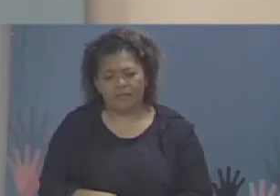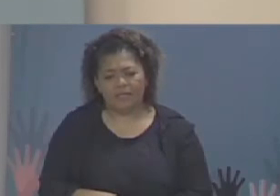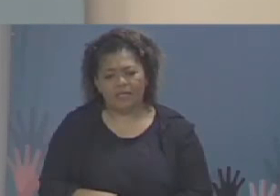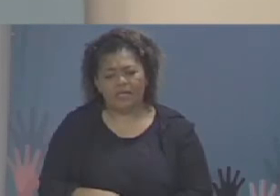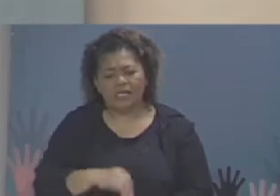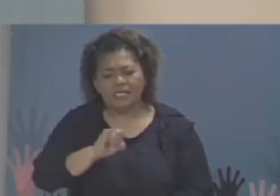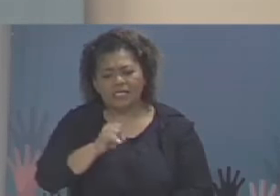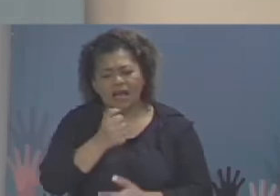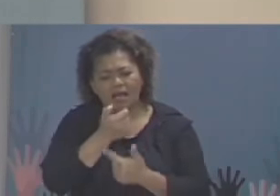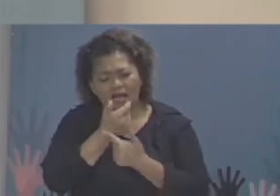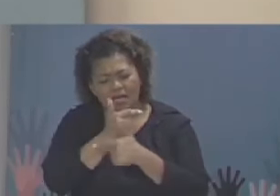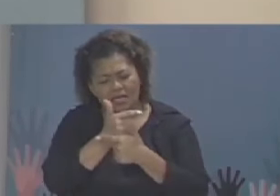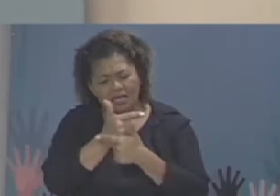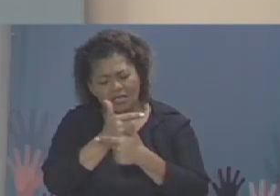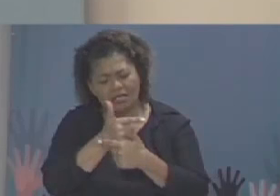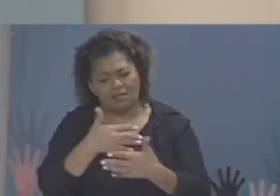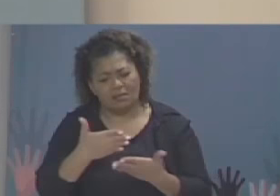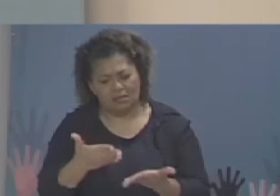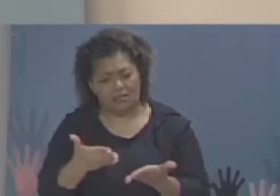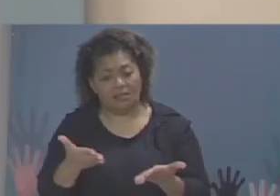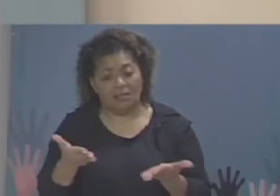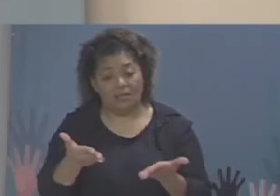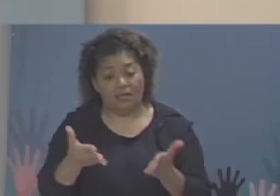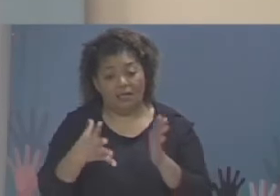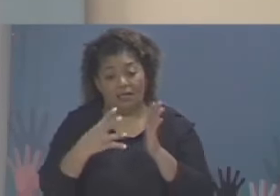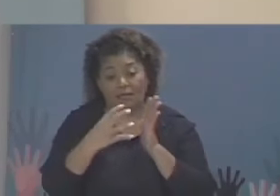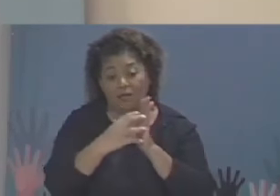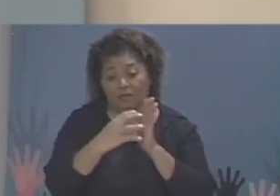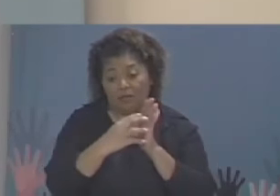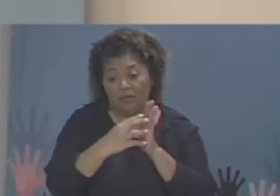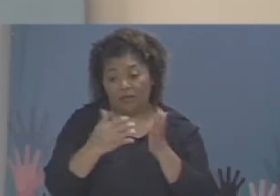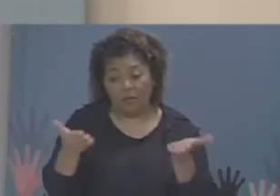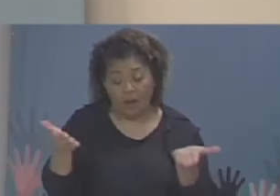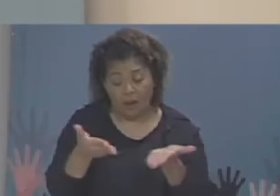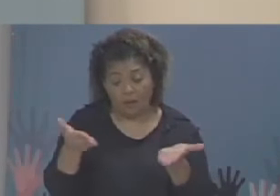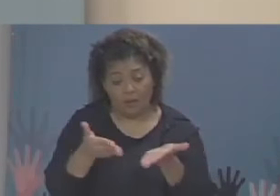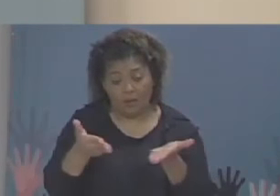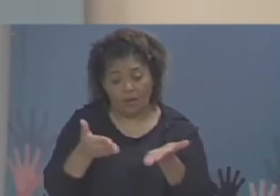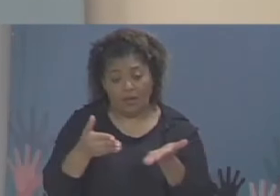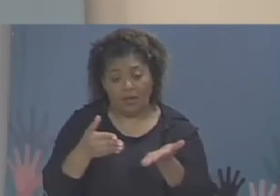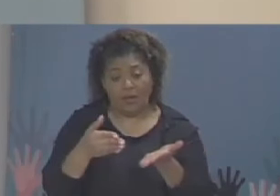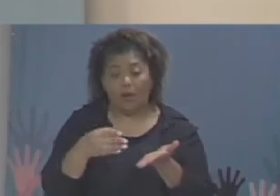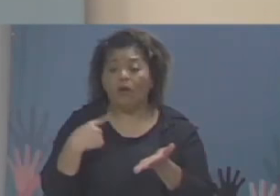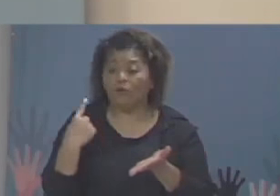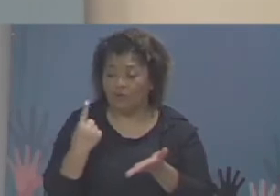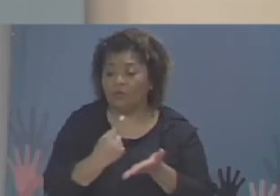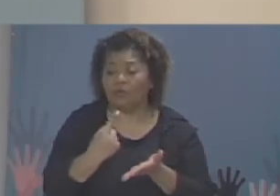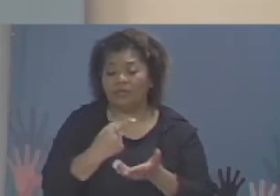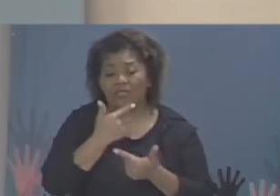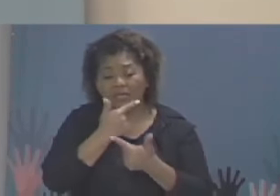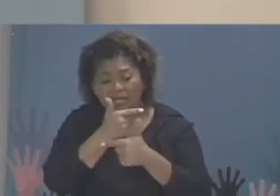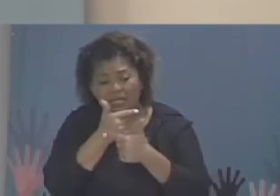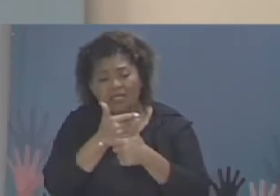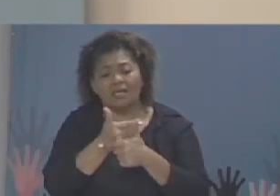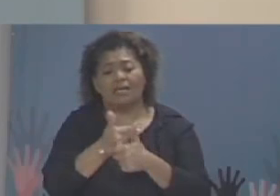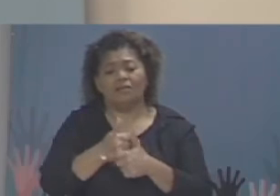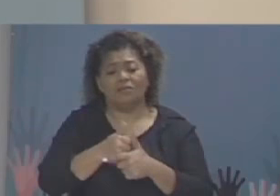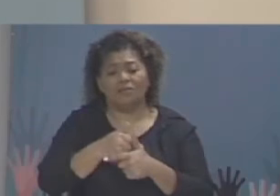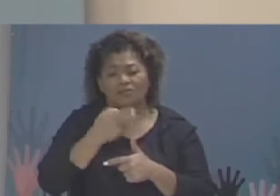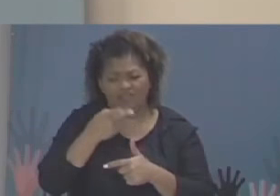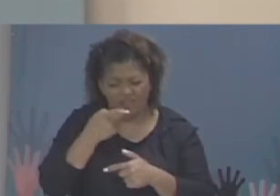ele critica esse modelo atual, ele está conosco. Porque nós criticamos esse modelo atual, que já vem há muito tempo,